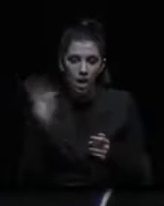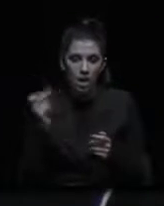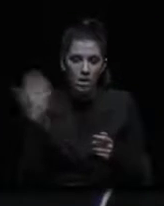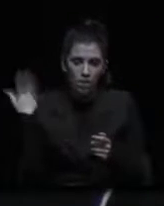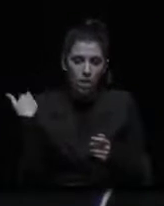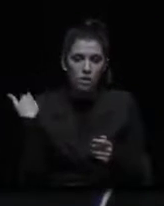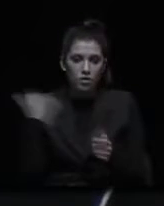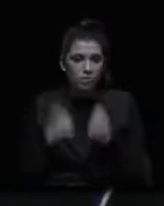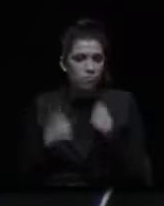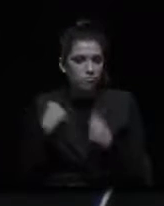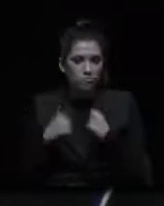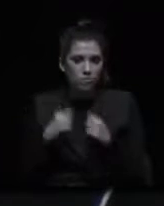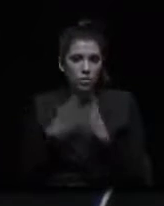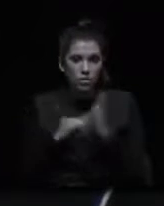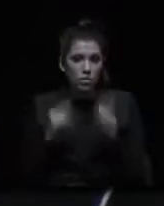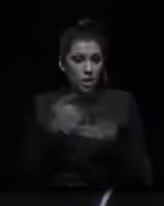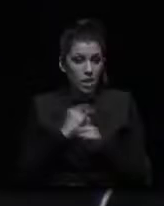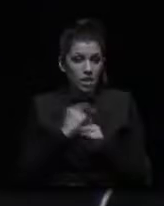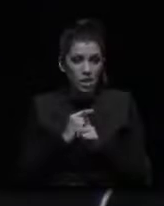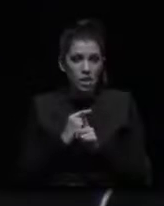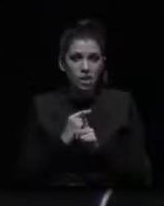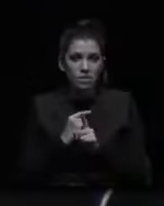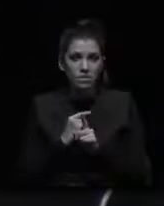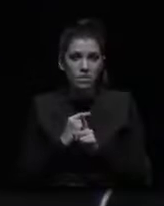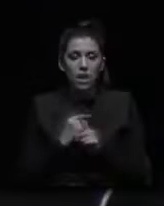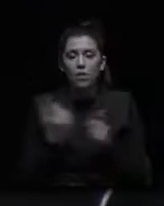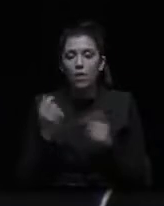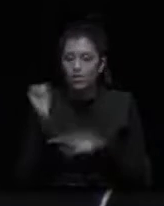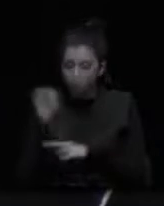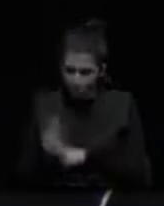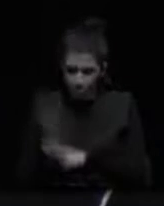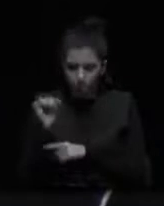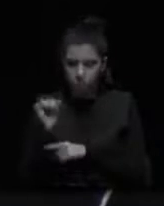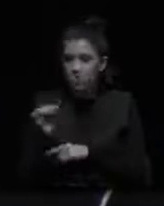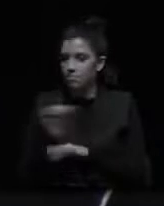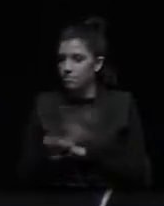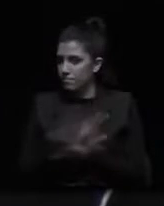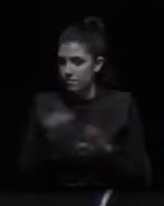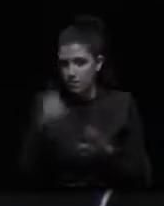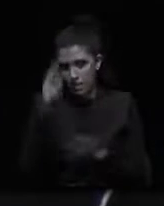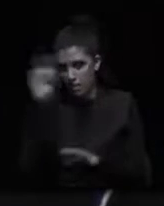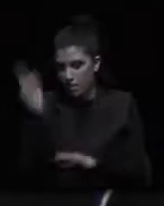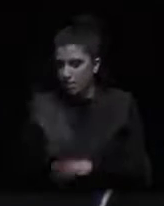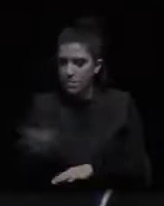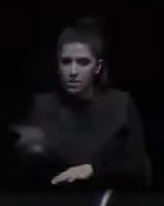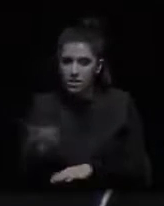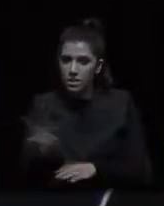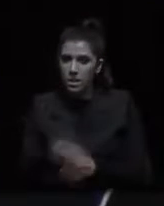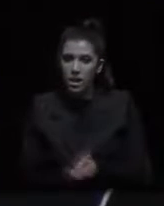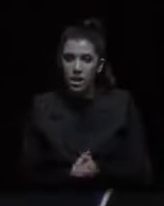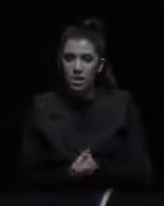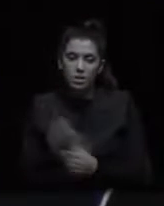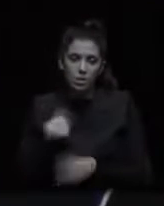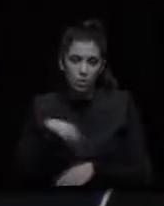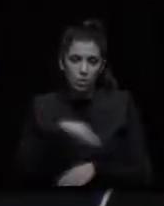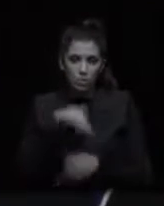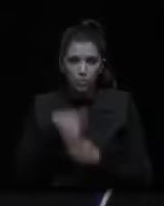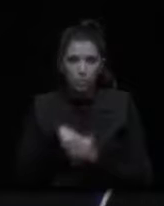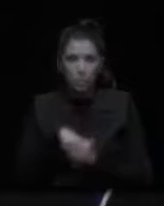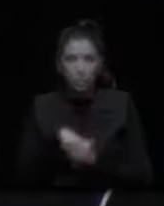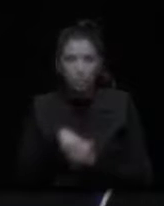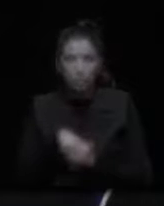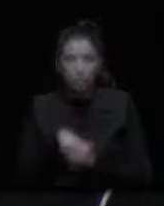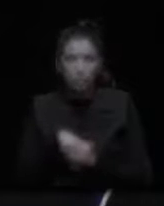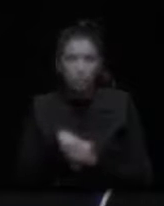vinha contestando este modelo, jamais poderia anuir com este desequilíbrio social e financeiro, pelo que naturalmente votaremos